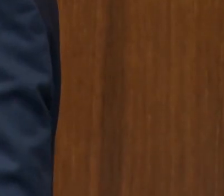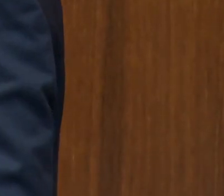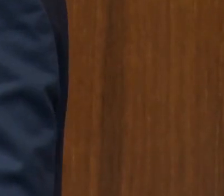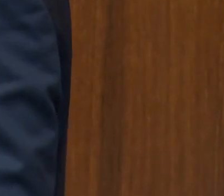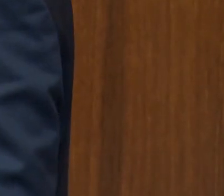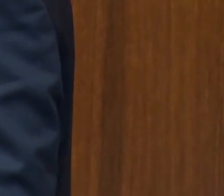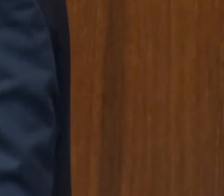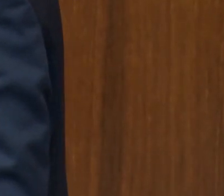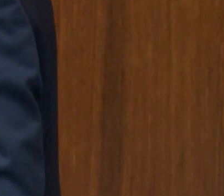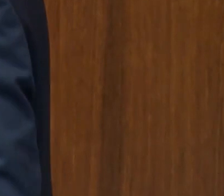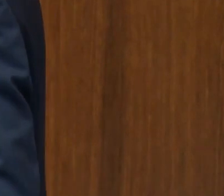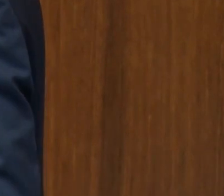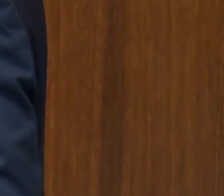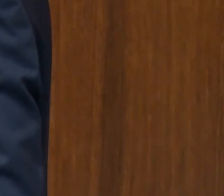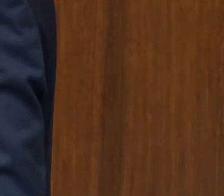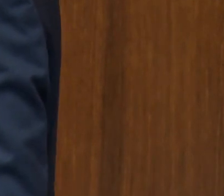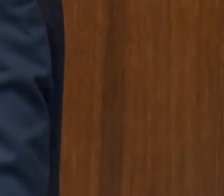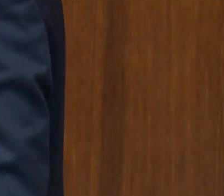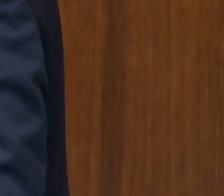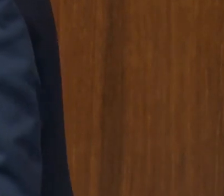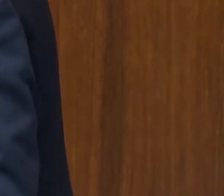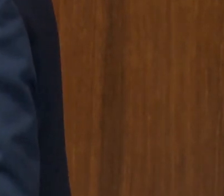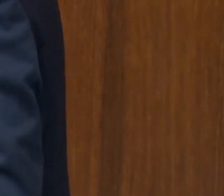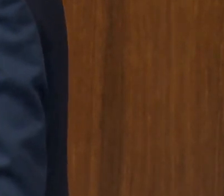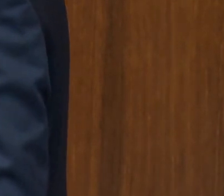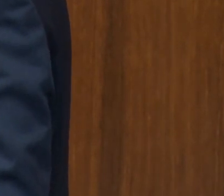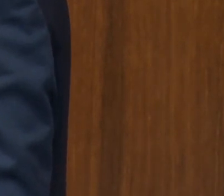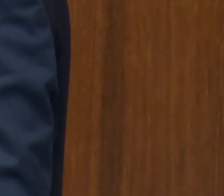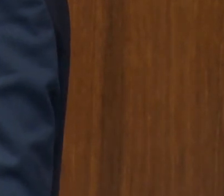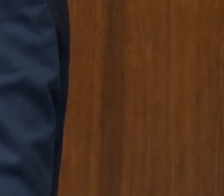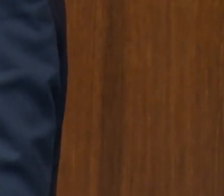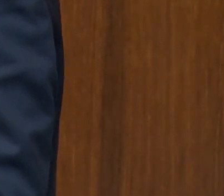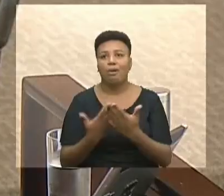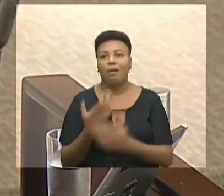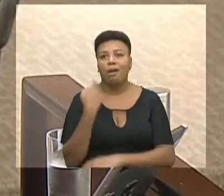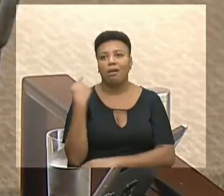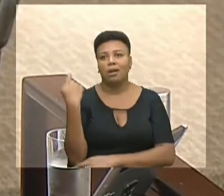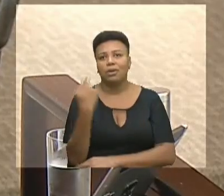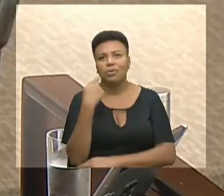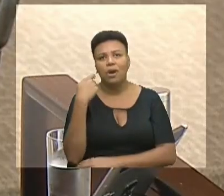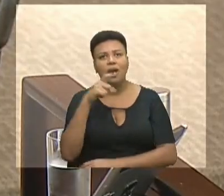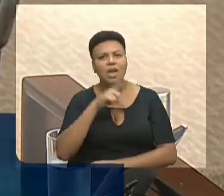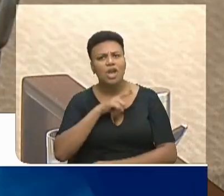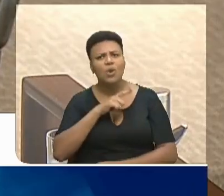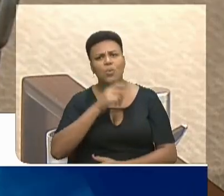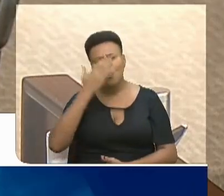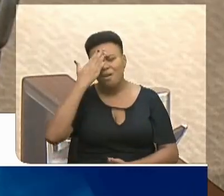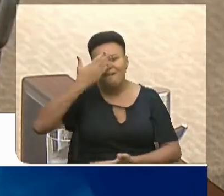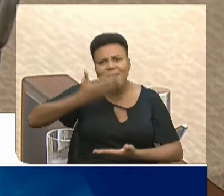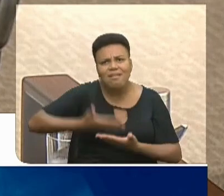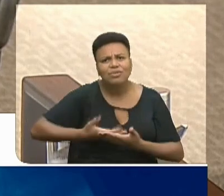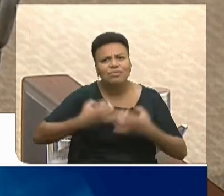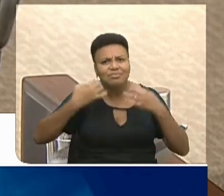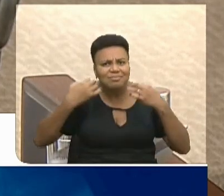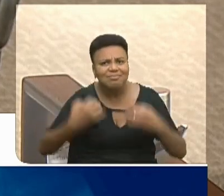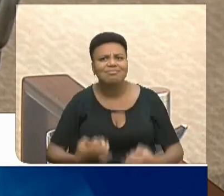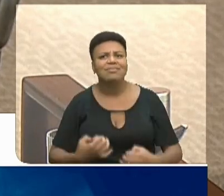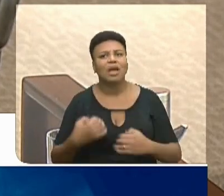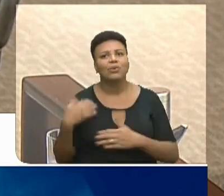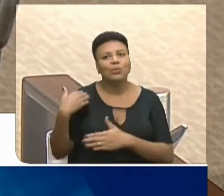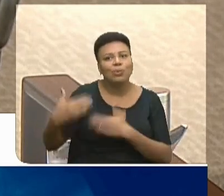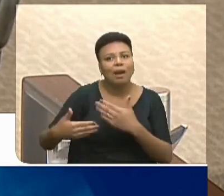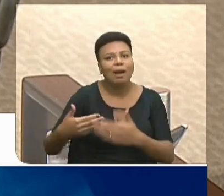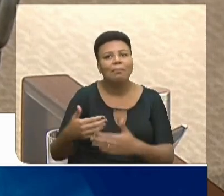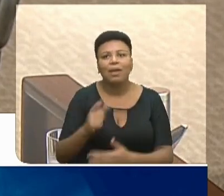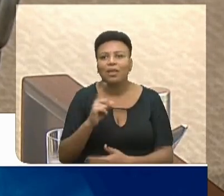destacou as obras nas escolas que o governo do estado pretende fazer eu tenho convicção que este é o caminho a ser